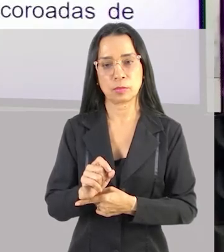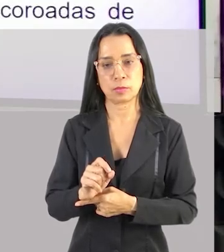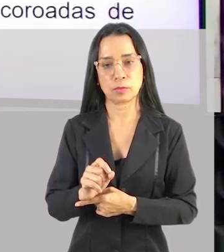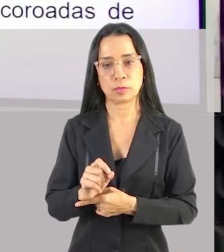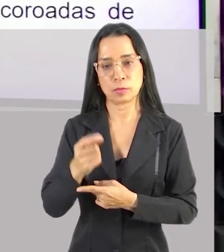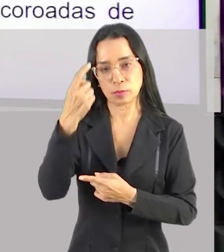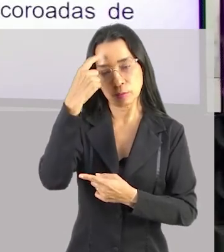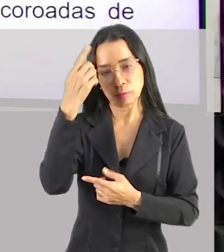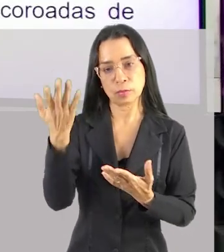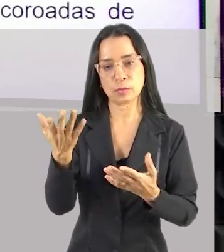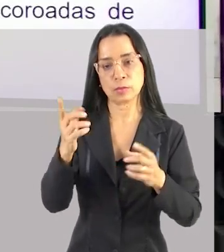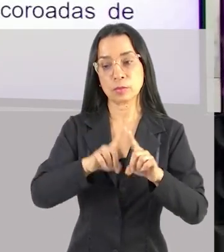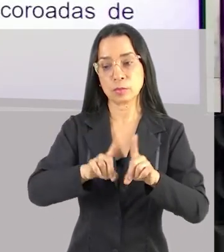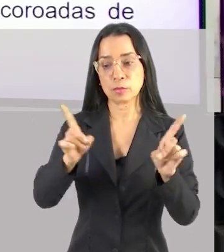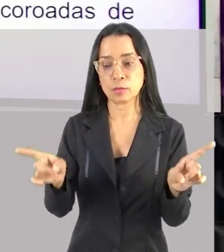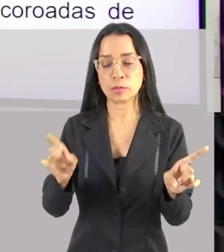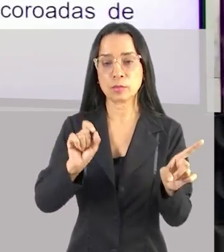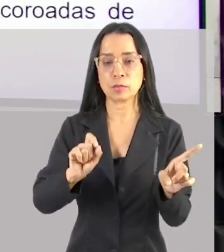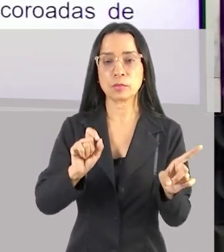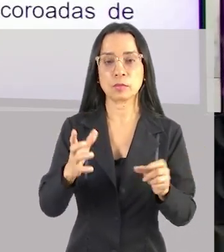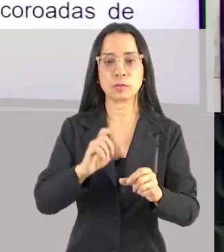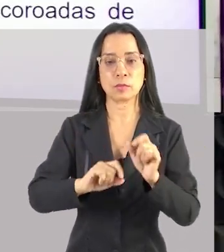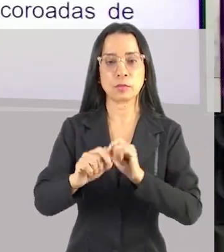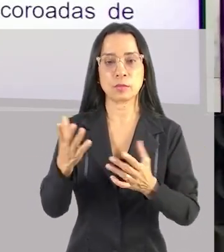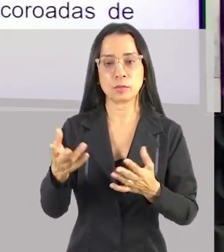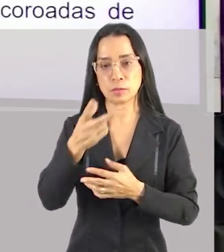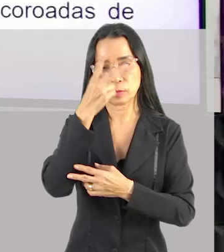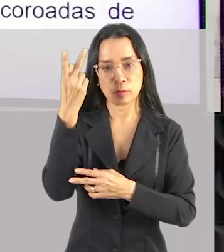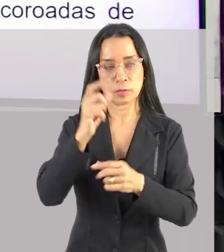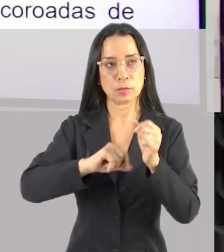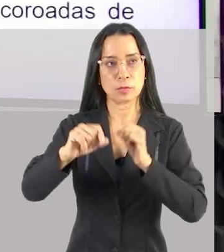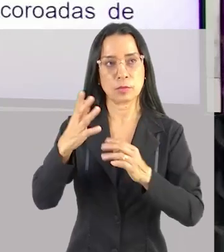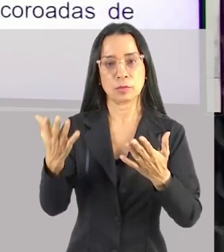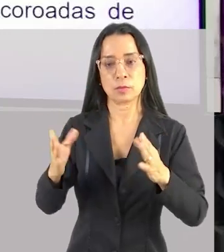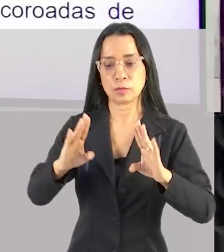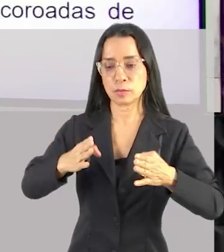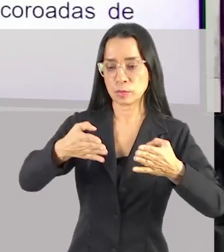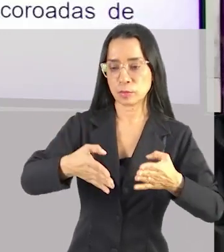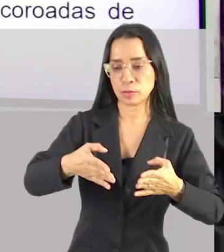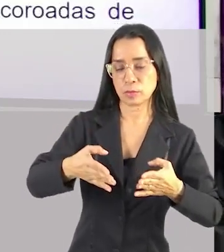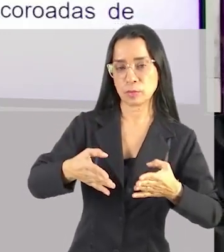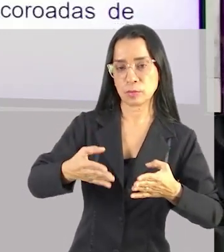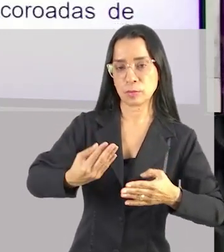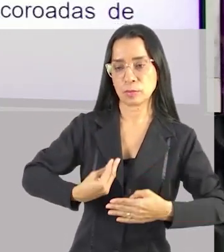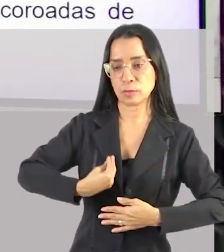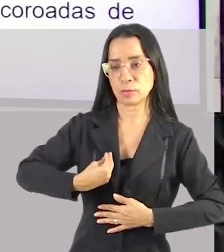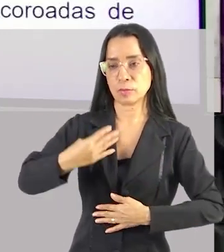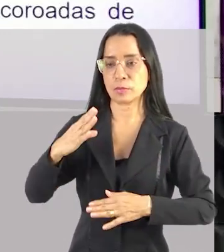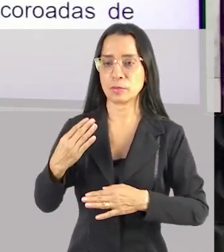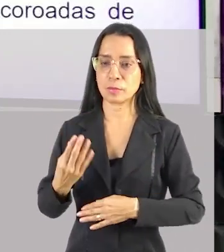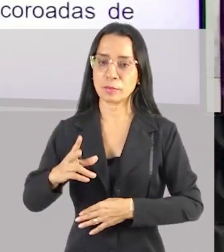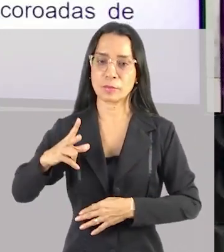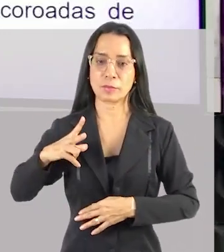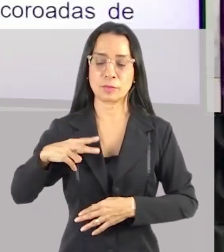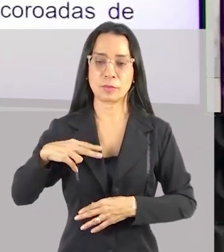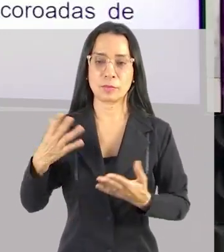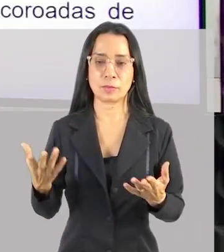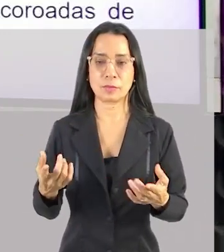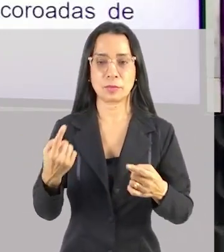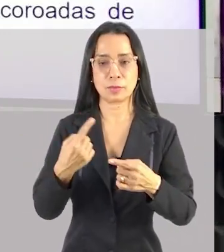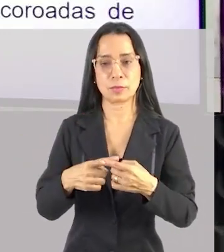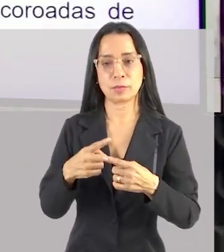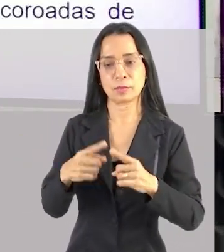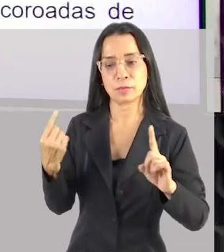As ideias do Aristóteles é justamente o contrário a essas pessoas que se dedicam à vida privada, né? Porque a finalidade do ser